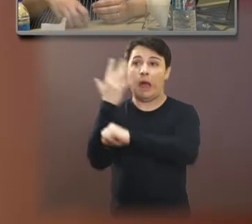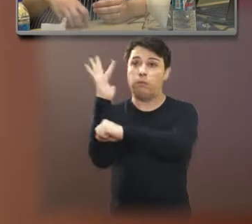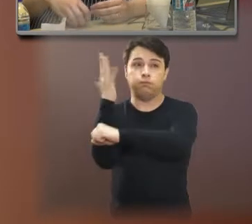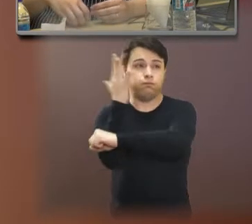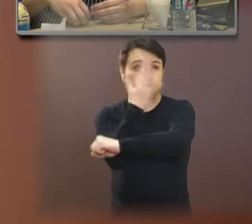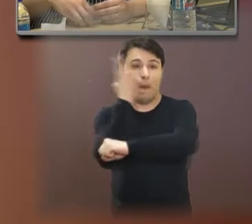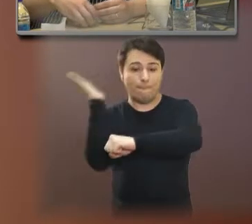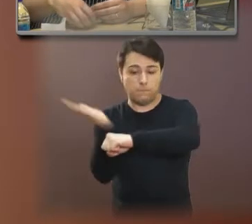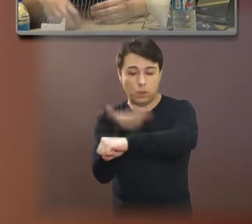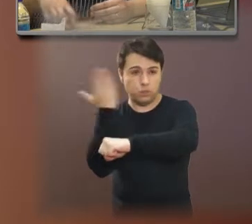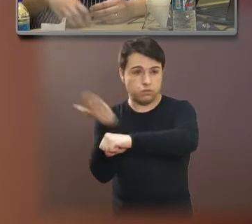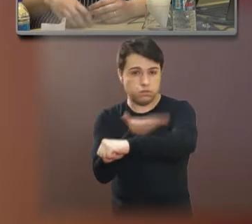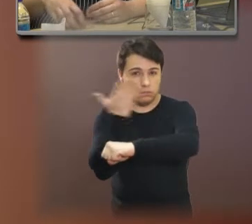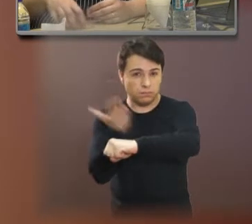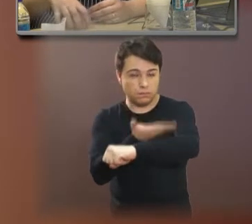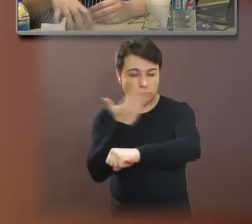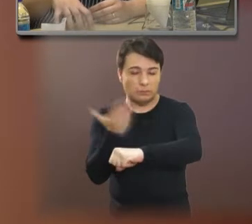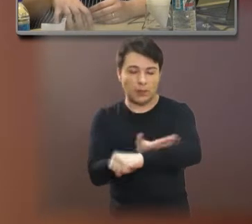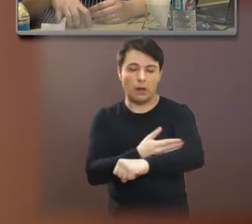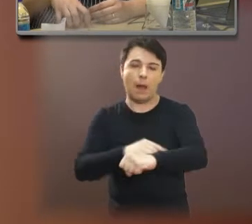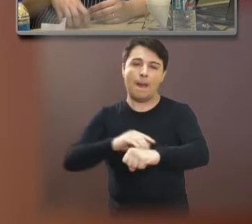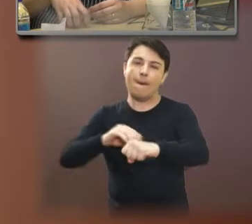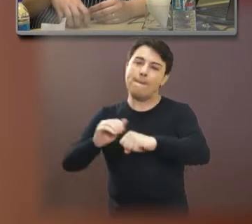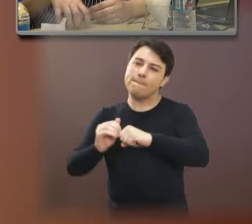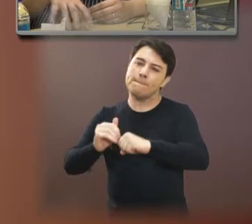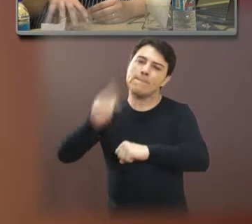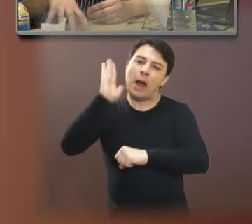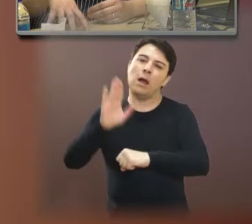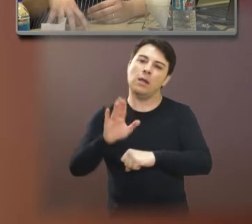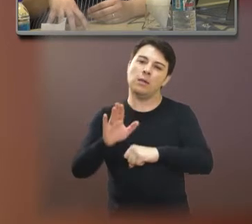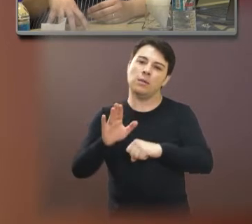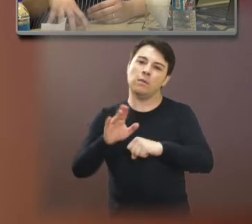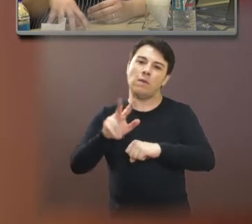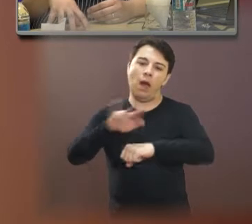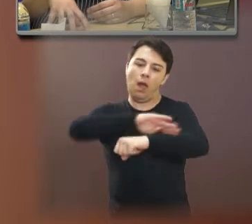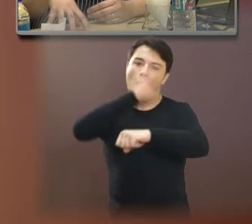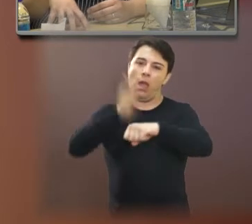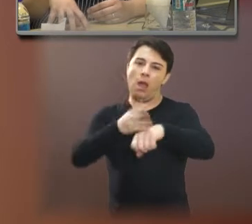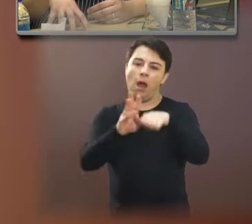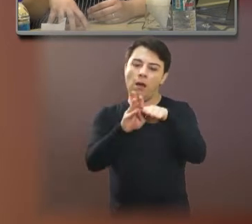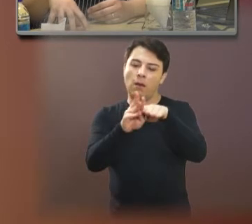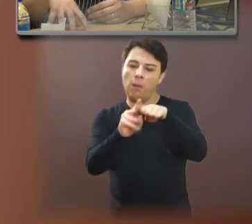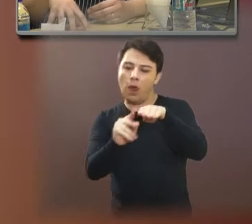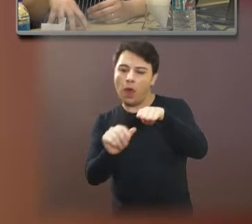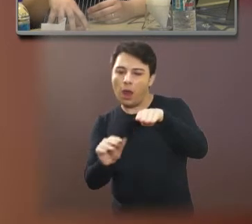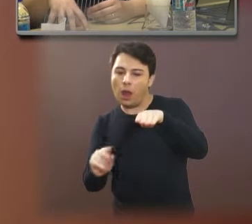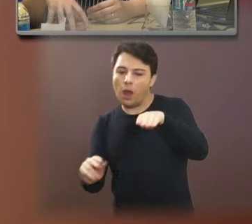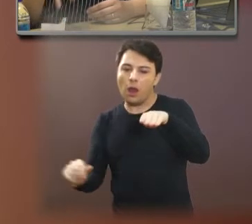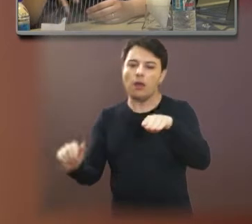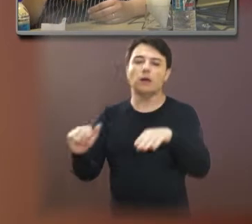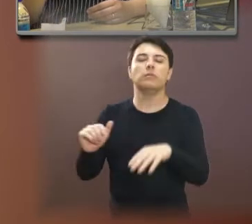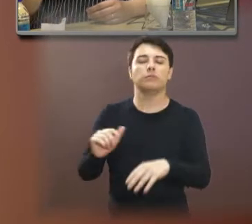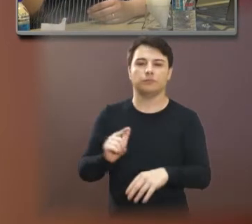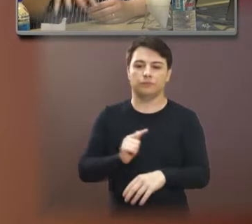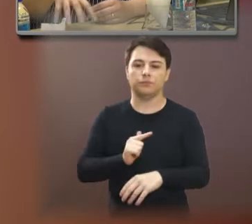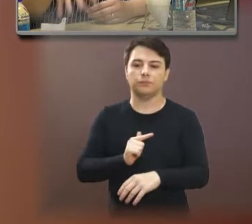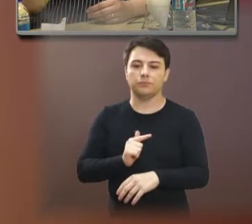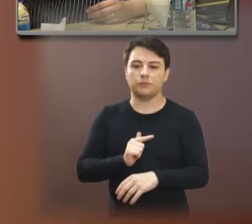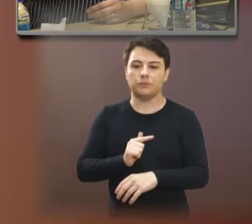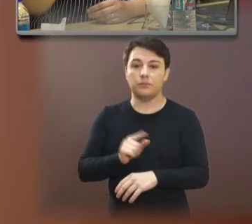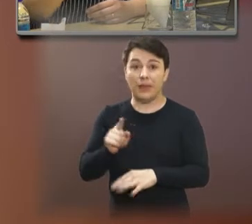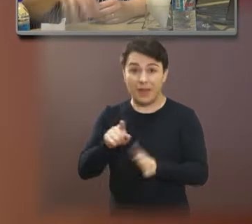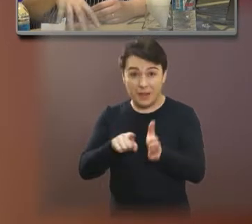desmatada a área, quanto menos vegetação densa tem a área, mais possibilidade de... Mas essa